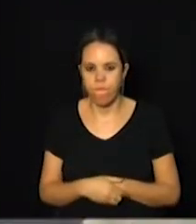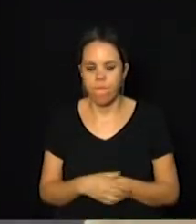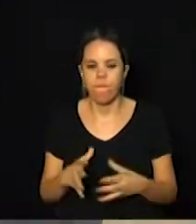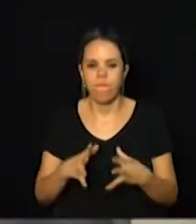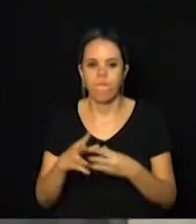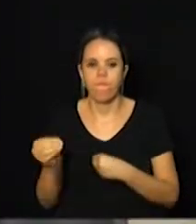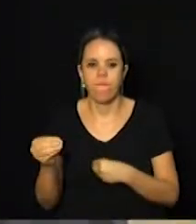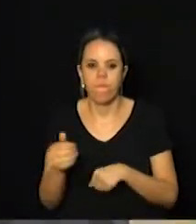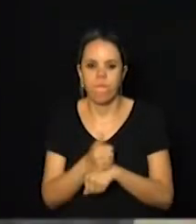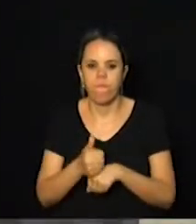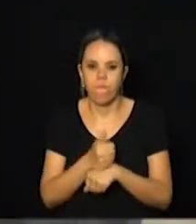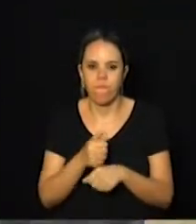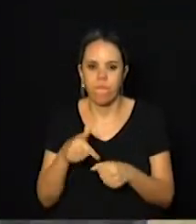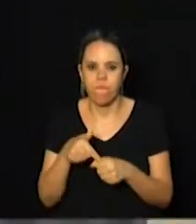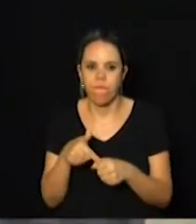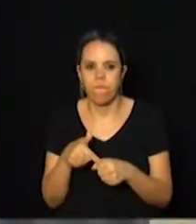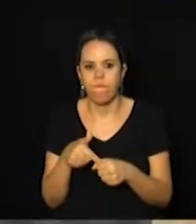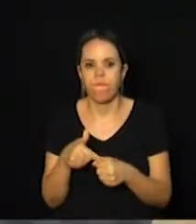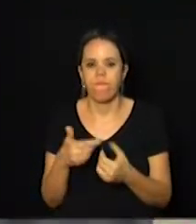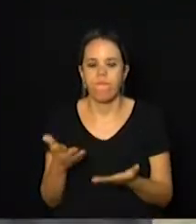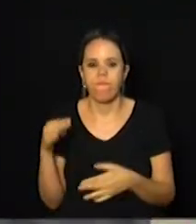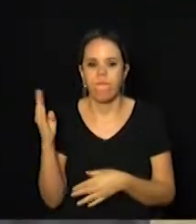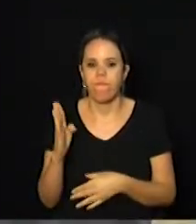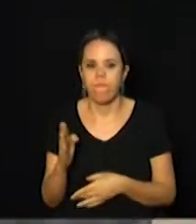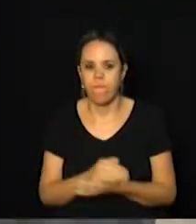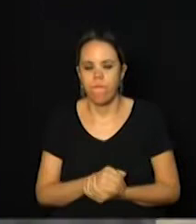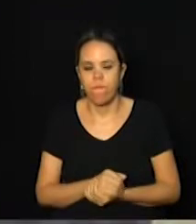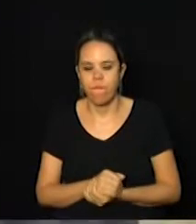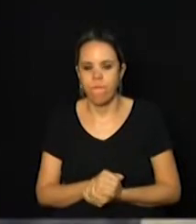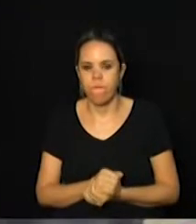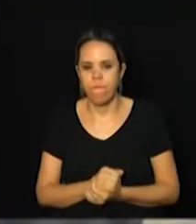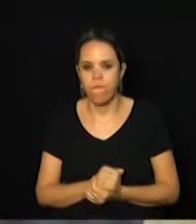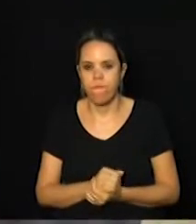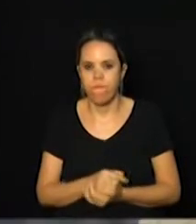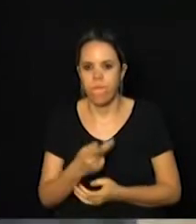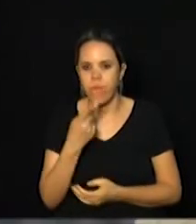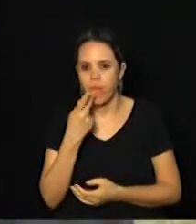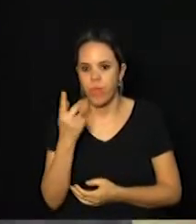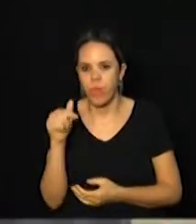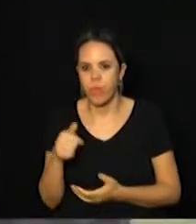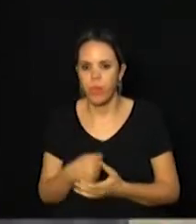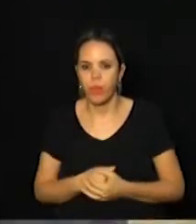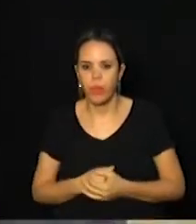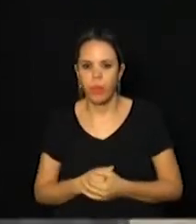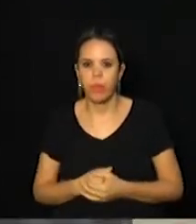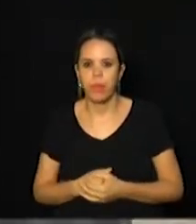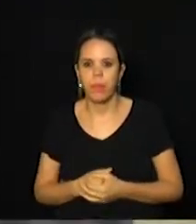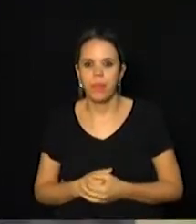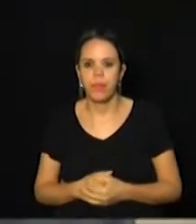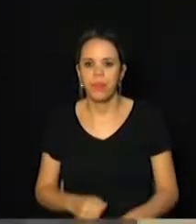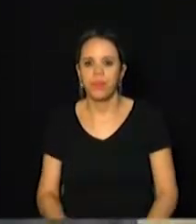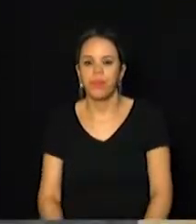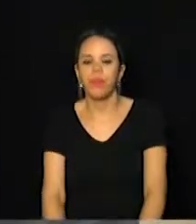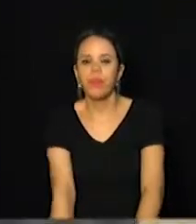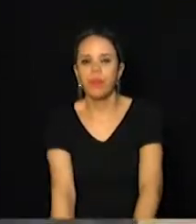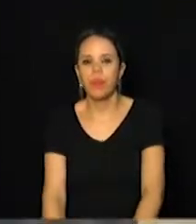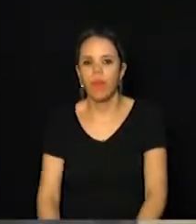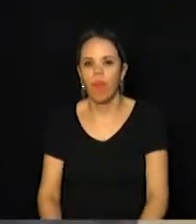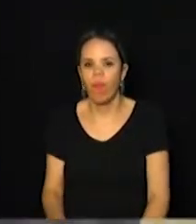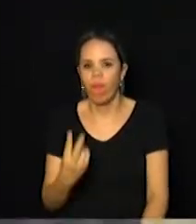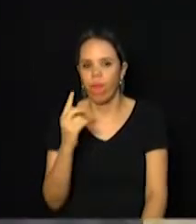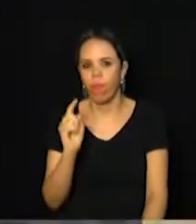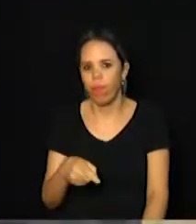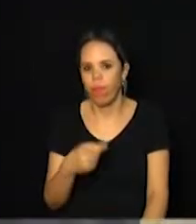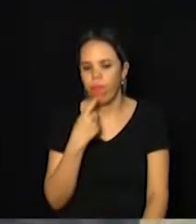da profissão de frentista e no Brasil Tom é como eu falei ali na mesa dois mil em